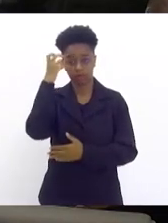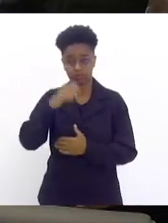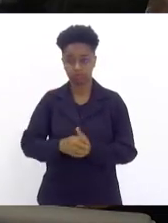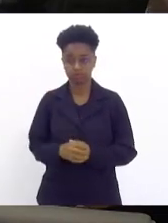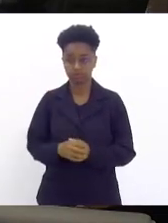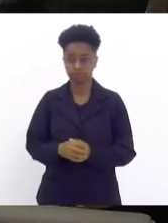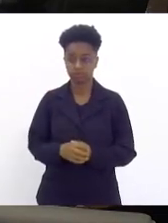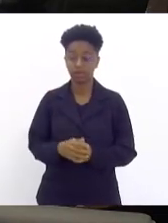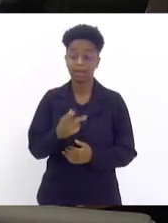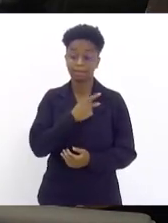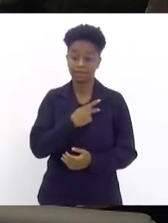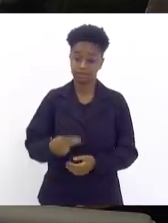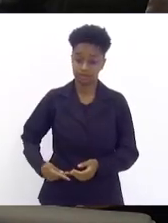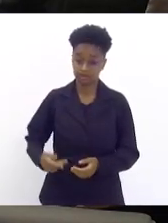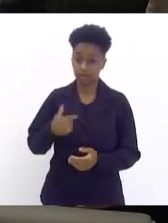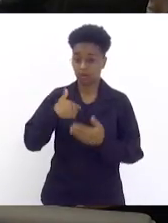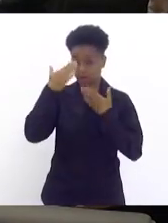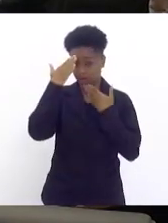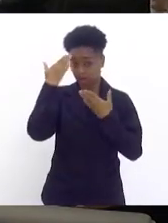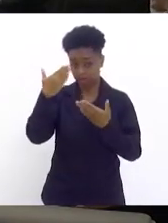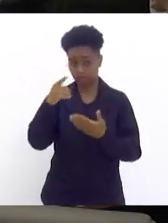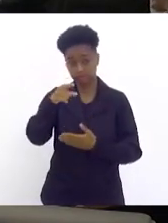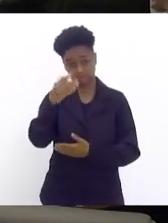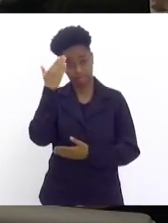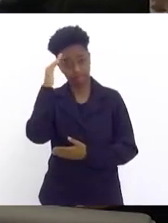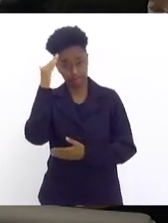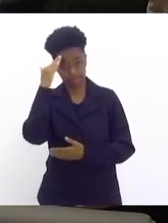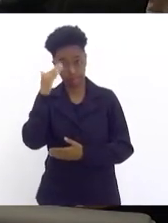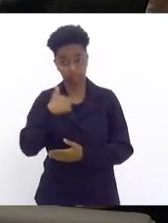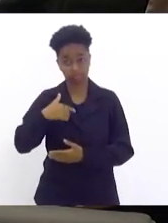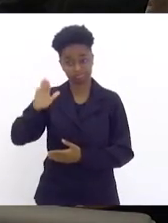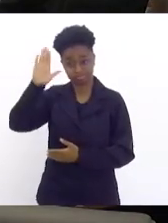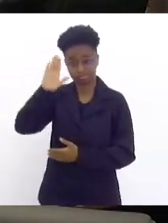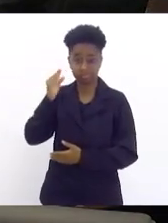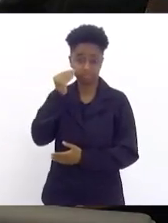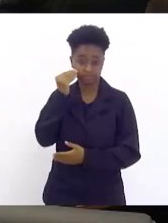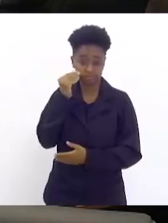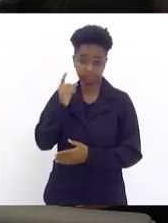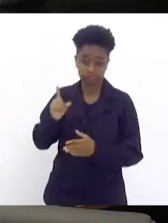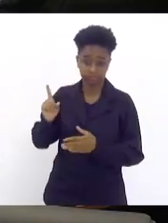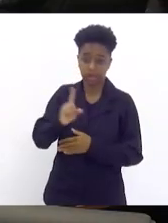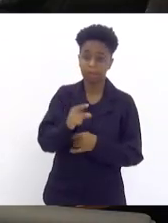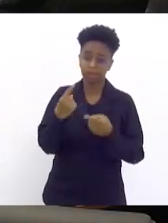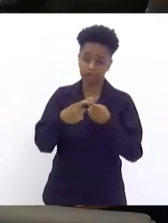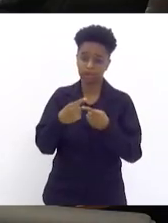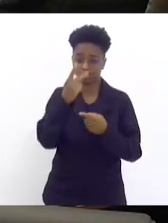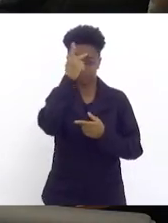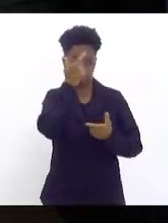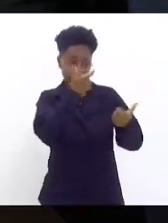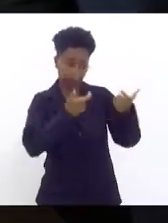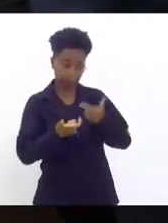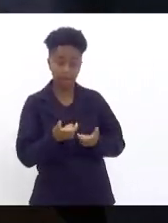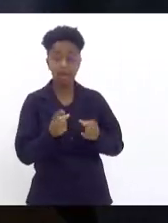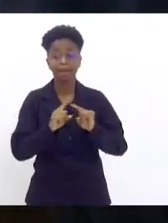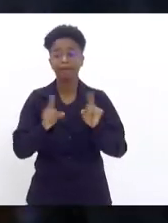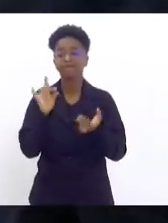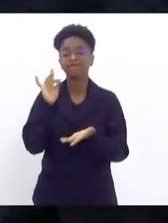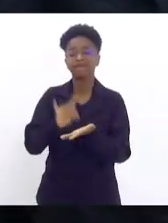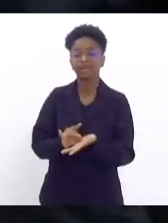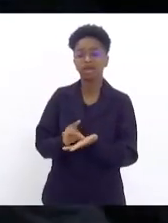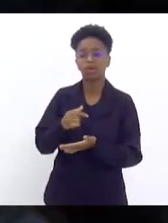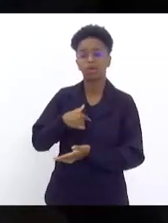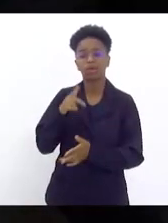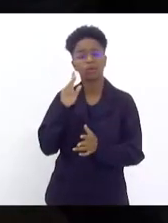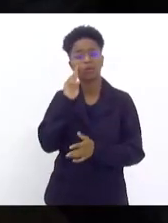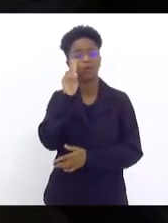Presidente eu agradeço a compreensão de vossa excelência em função tem sido citado eu eu na verdade quando